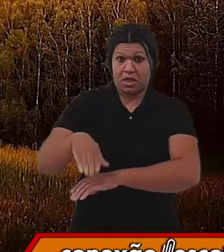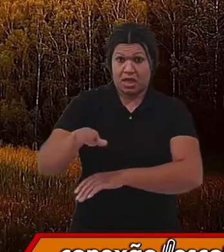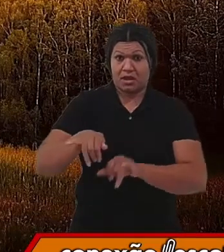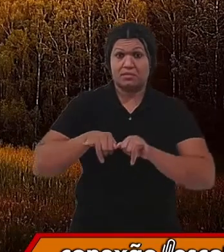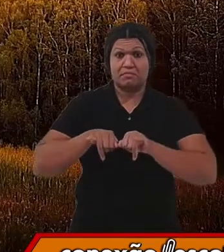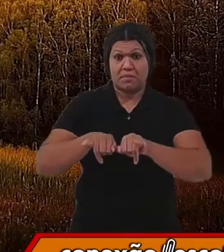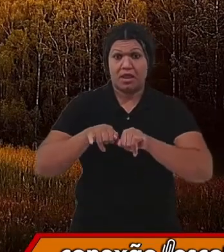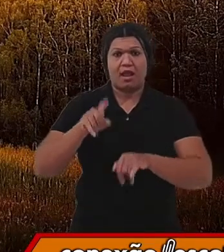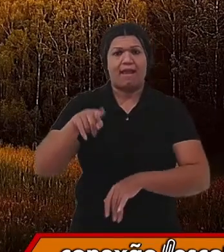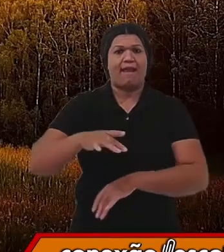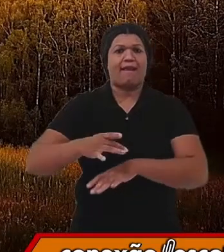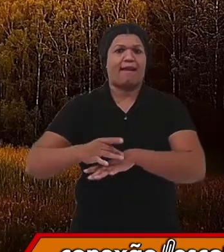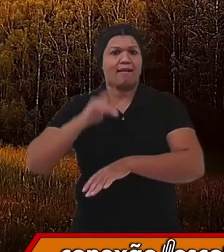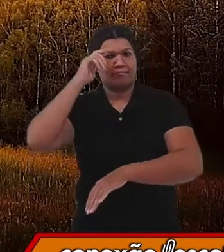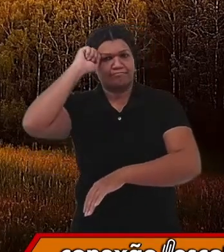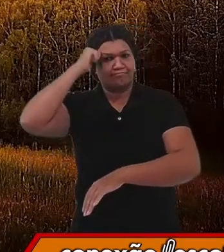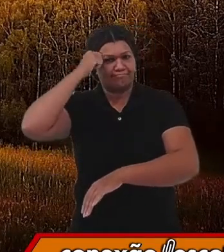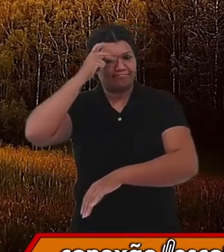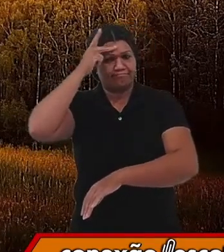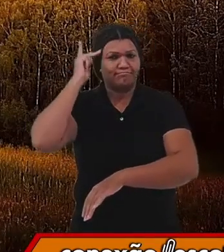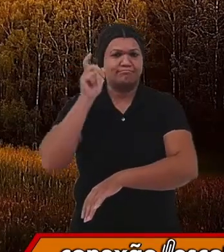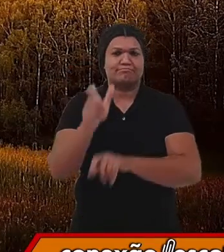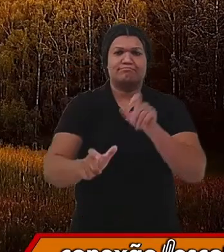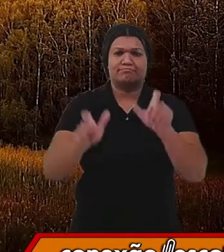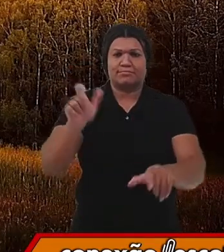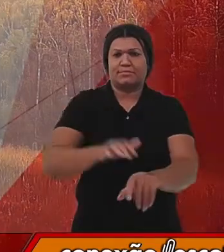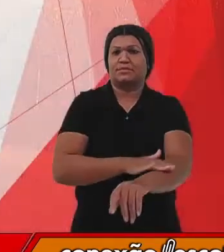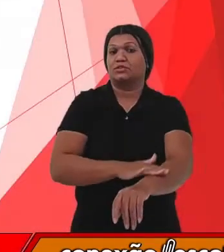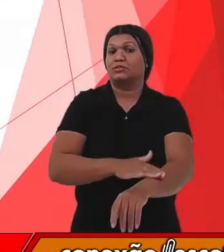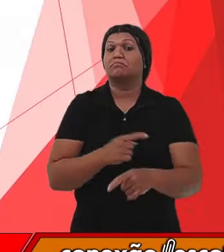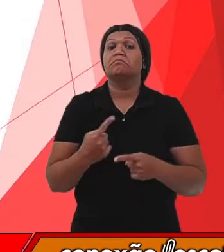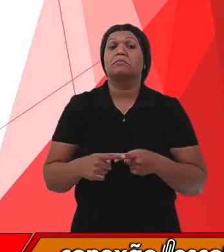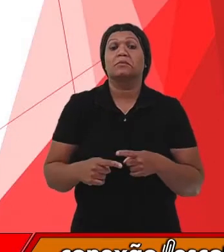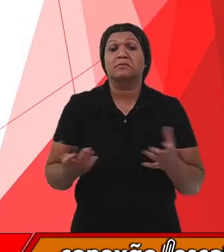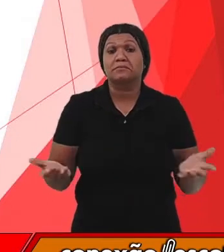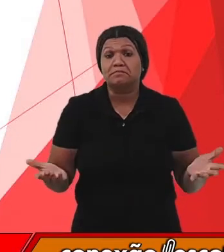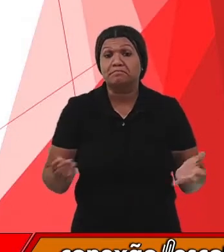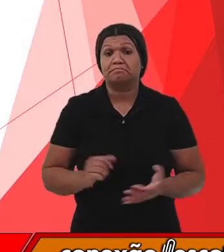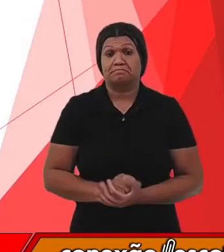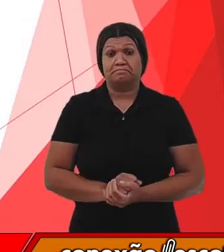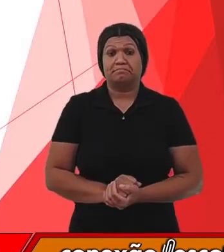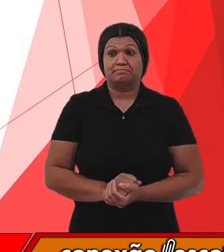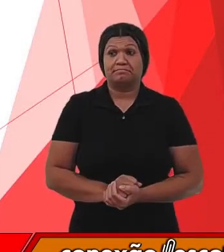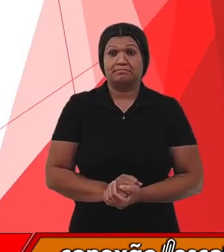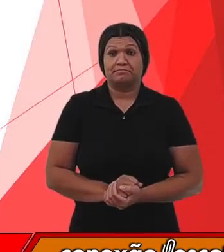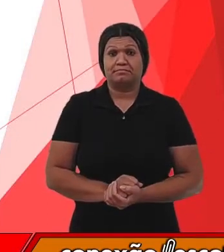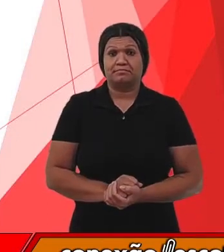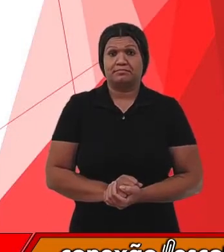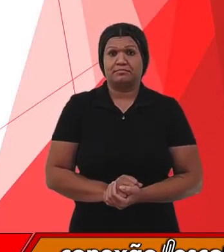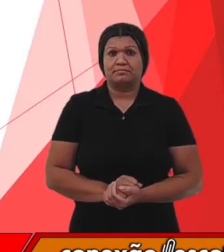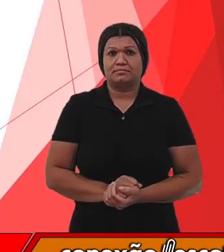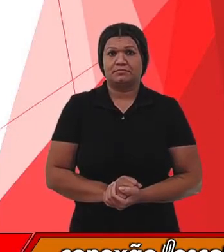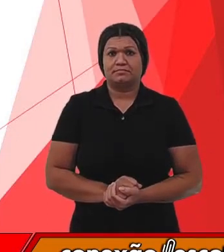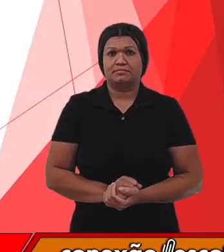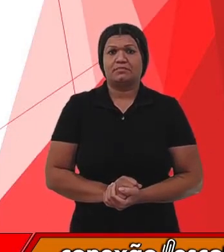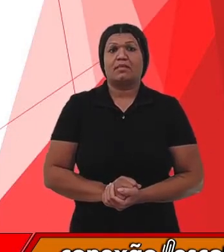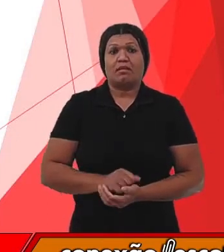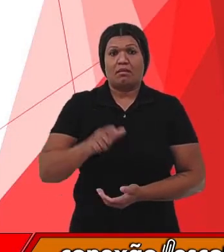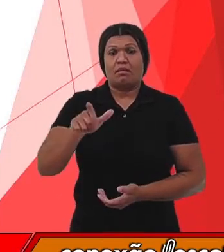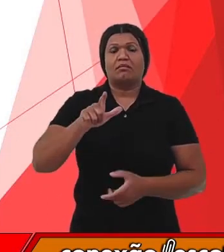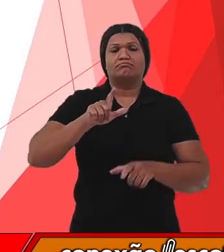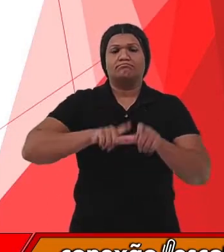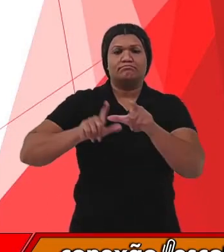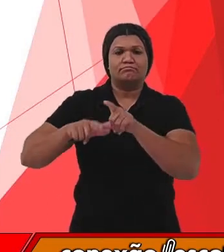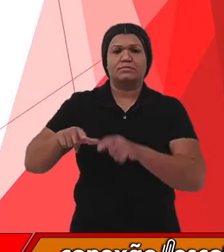negra? A letra apresentada, ela traz uma crítica aos diversos tipos